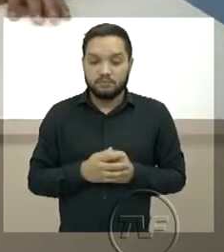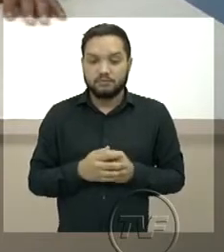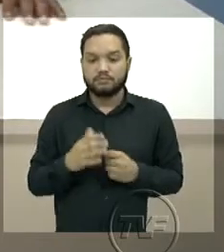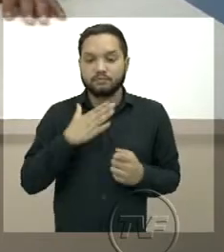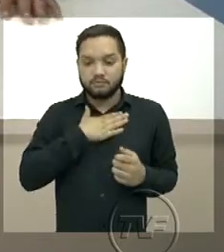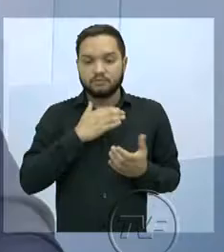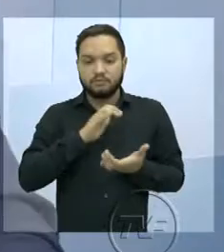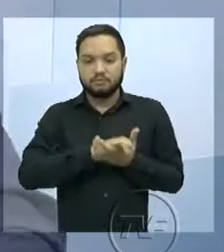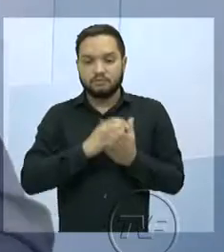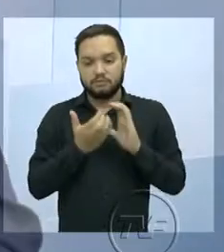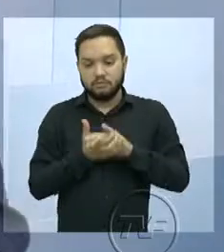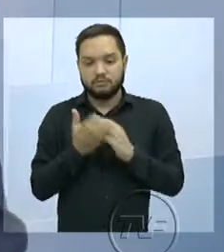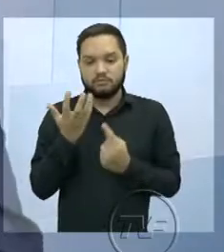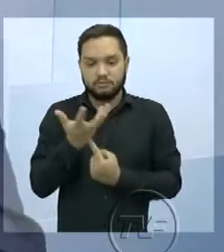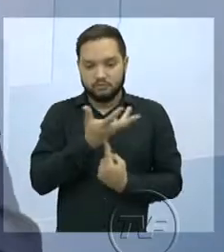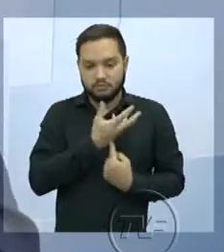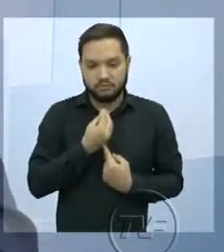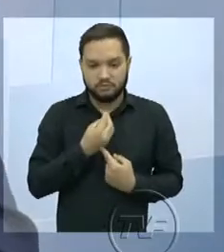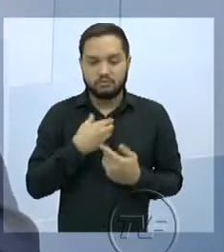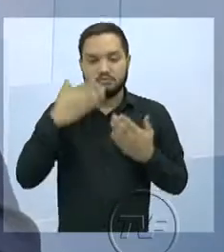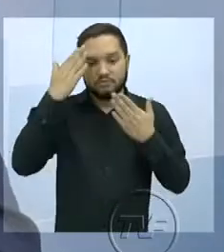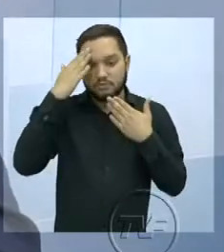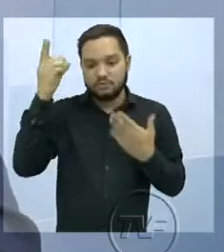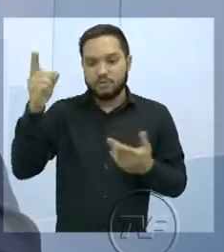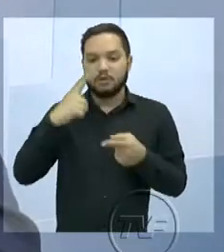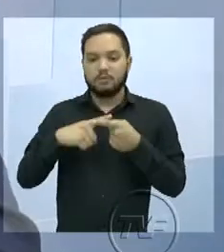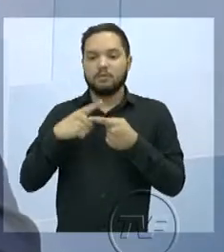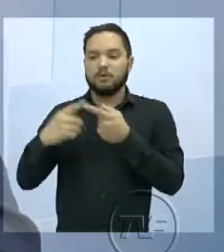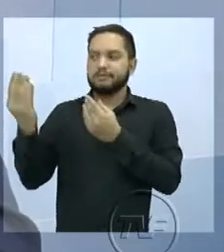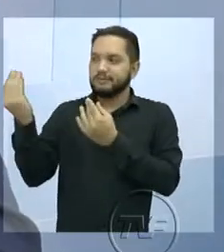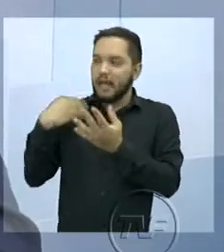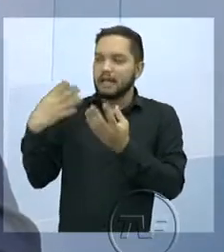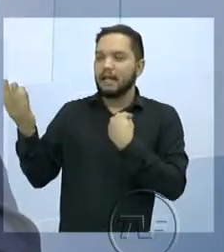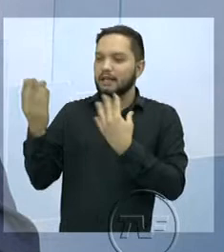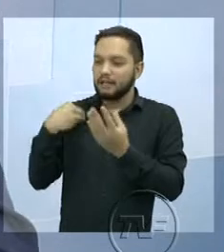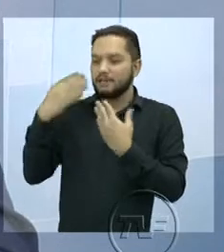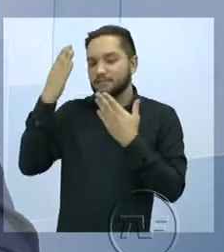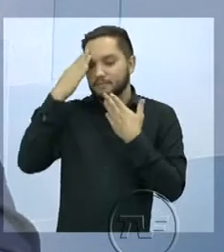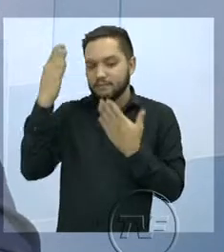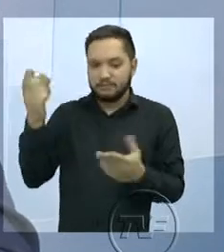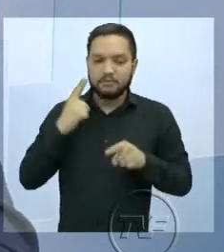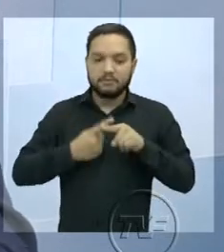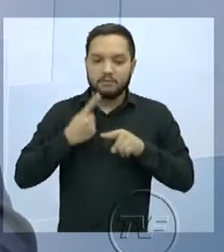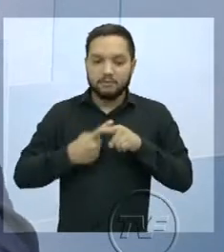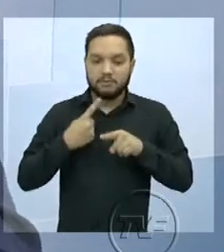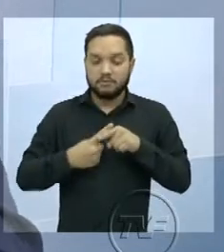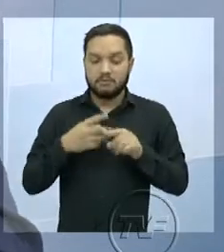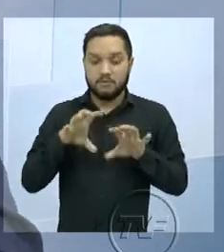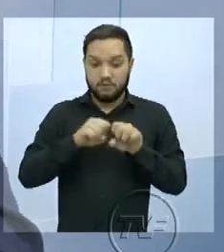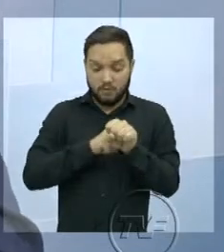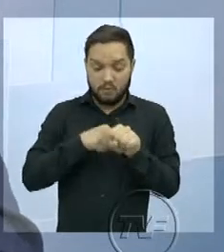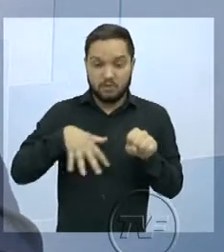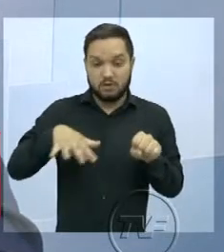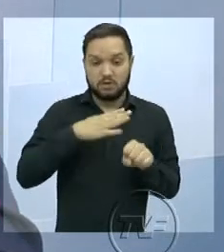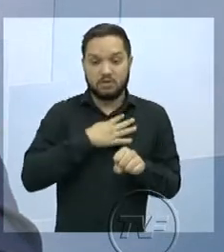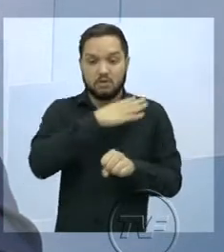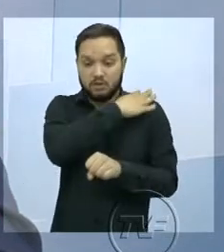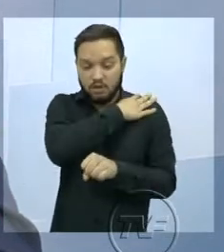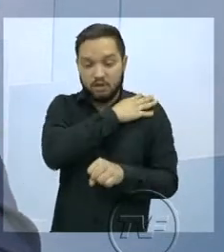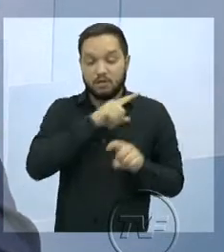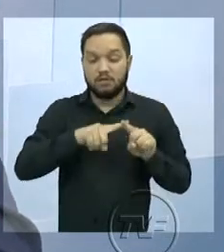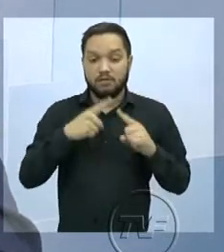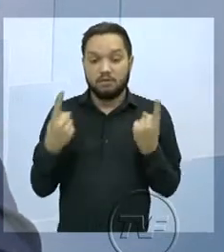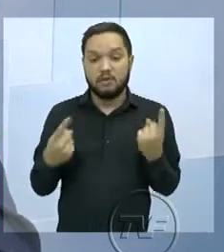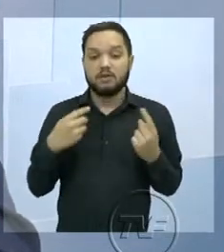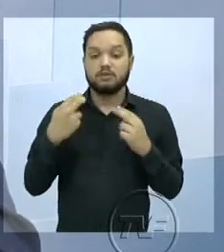muito forte. Eu né? agradeço muito a Deus as oportunidades que eu tive, Paulo. Realmente, minha formação é militar, mas eu